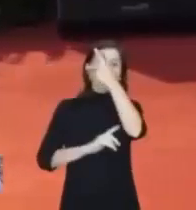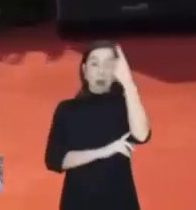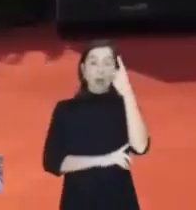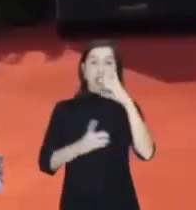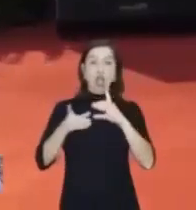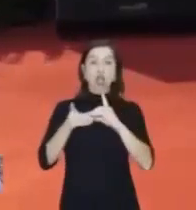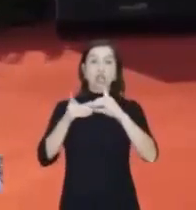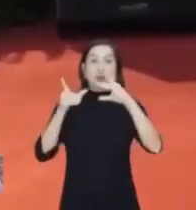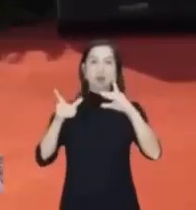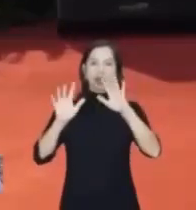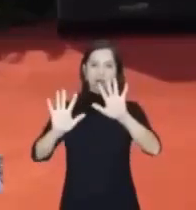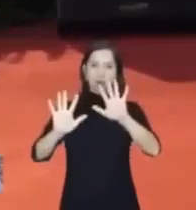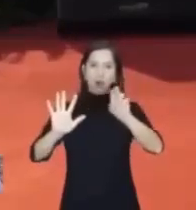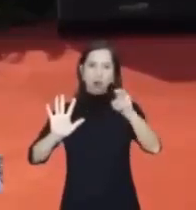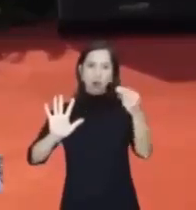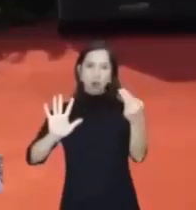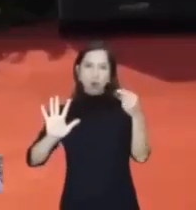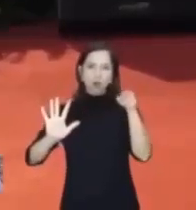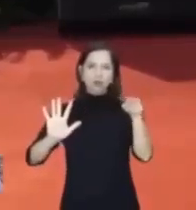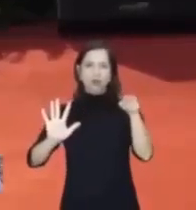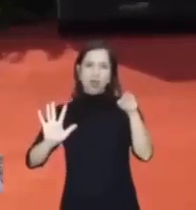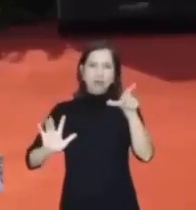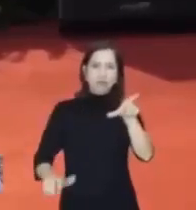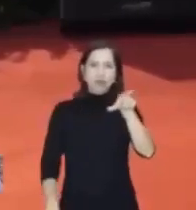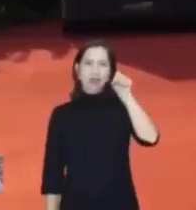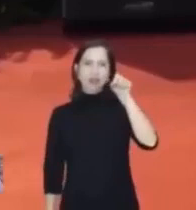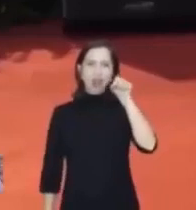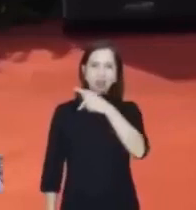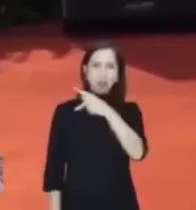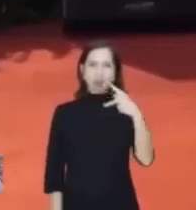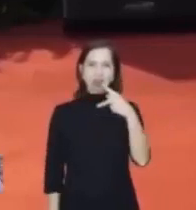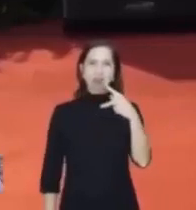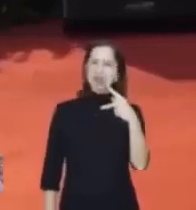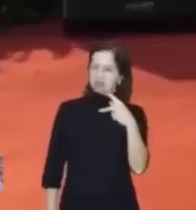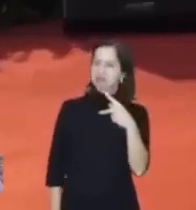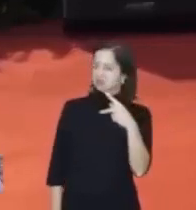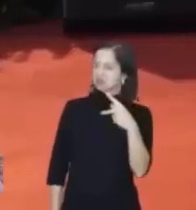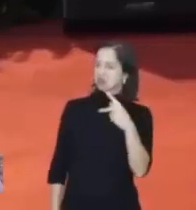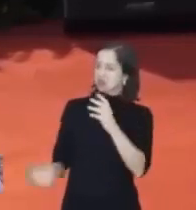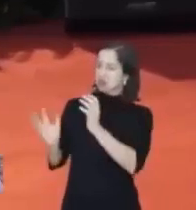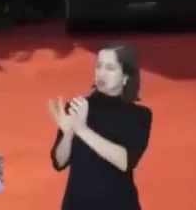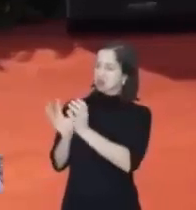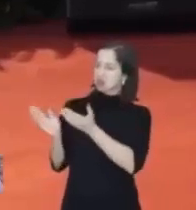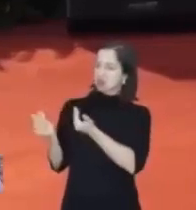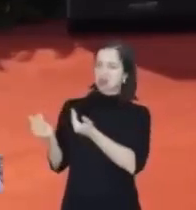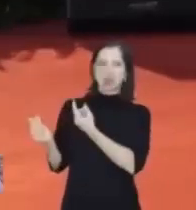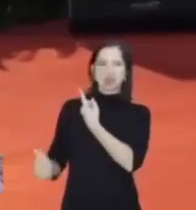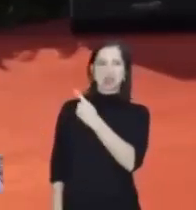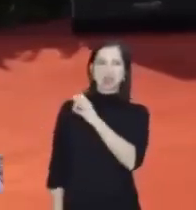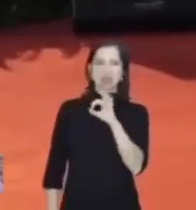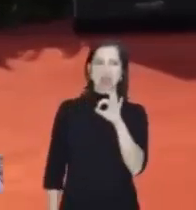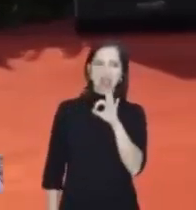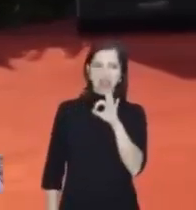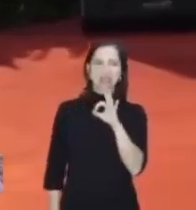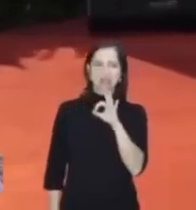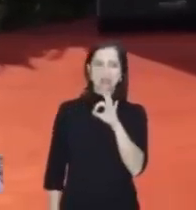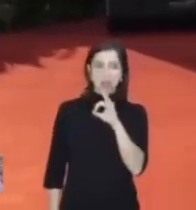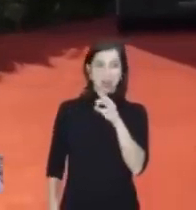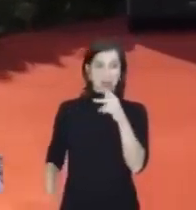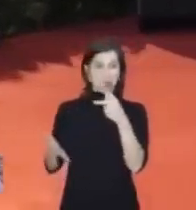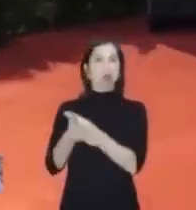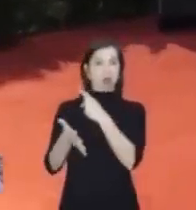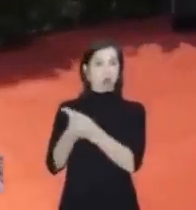passar para a história como o presidente que permitiu que jovem que dez jovens que cometeram um erro na